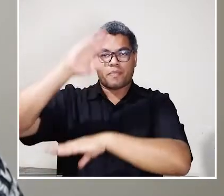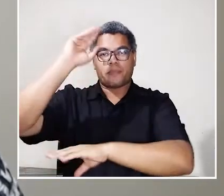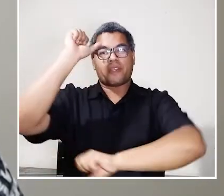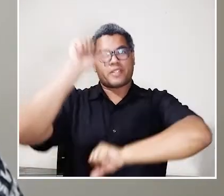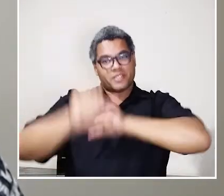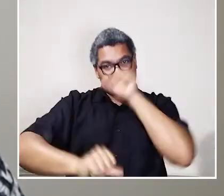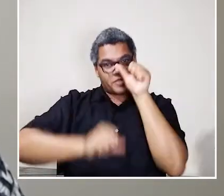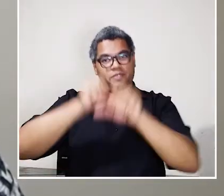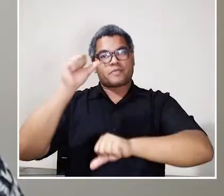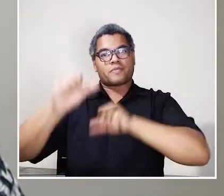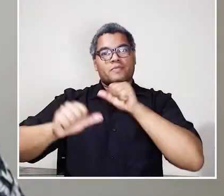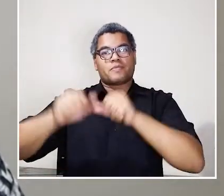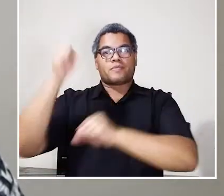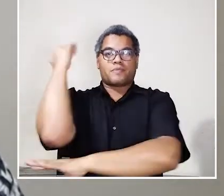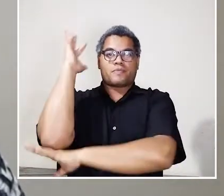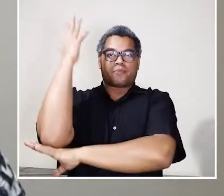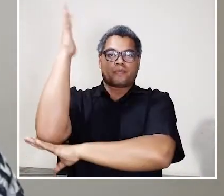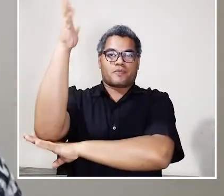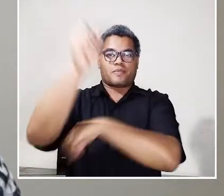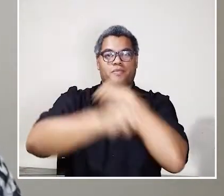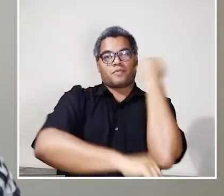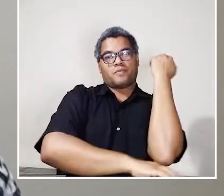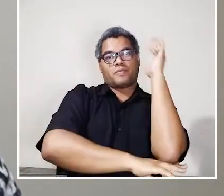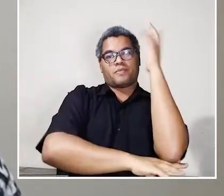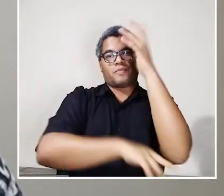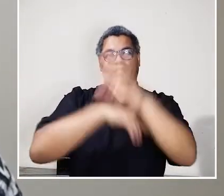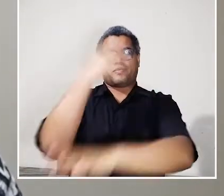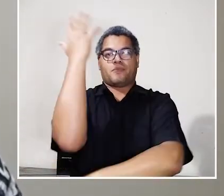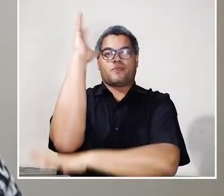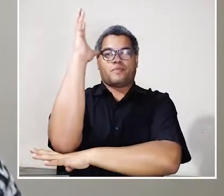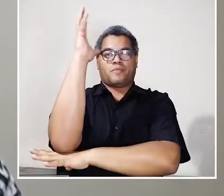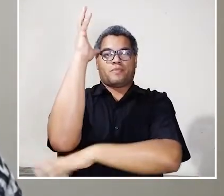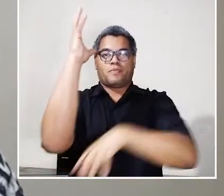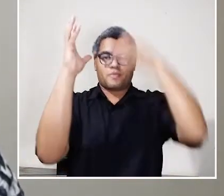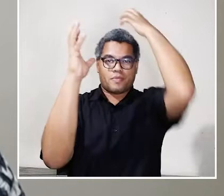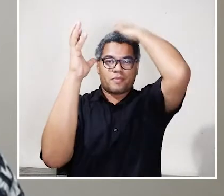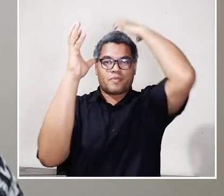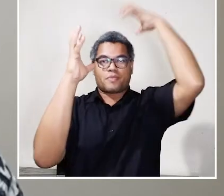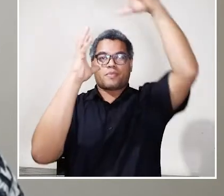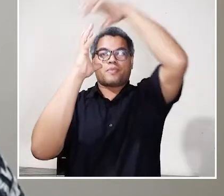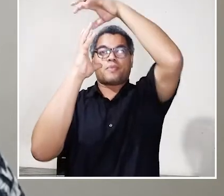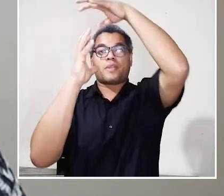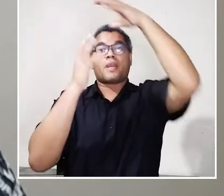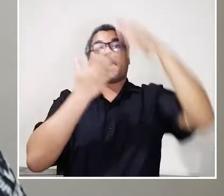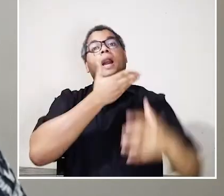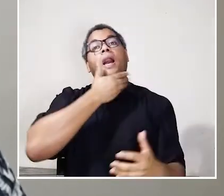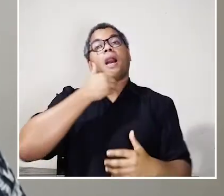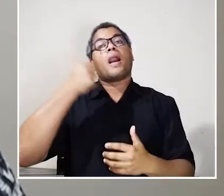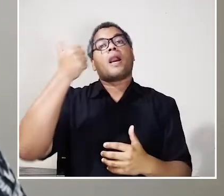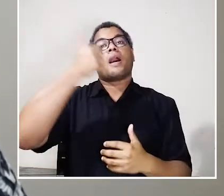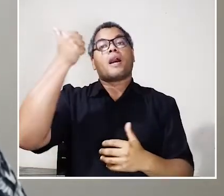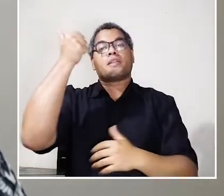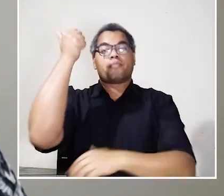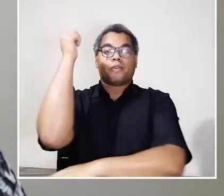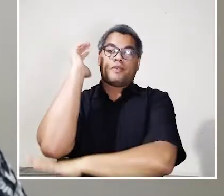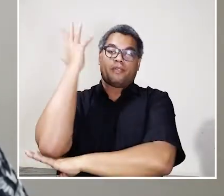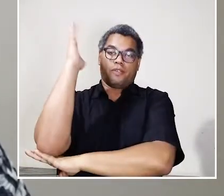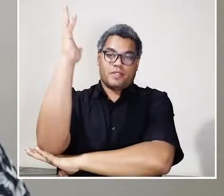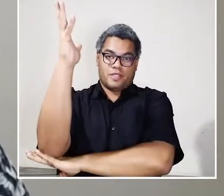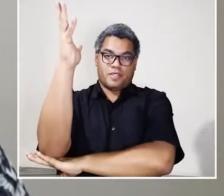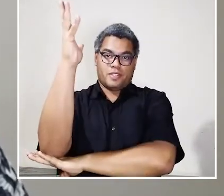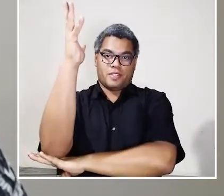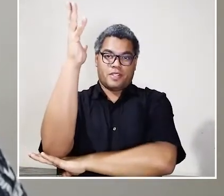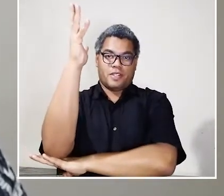se torna o rei da floresta. As árvores mais fortes não são as encontradas ao abrigo das